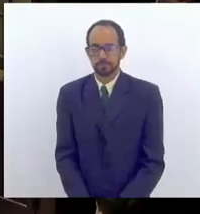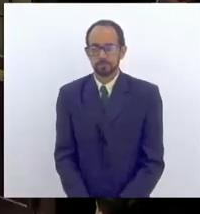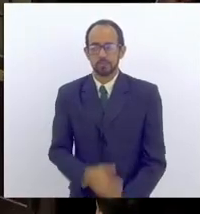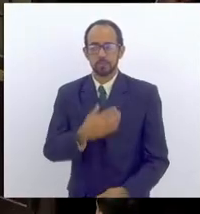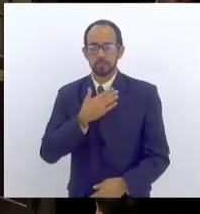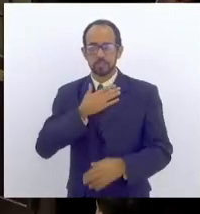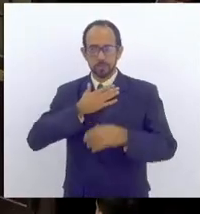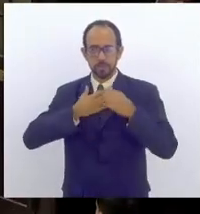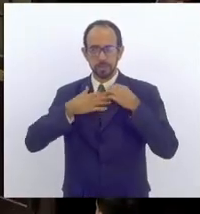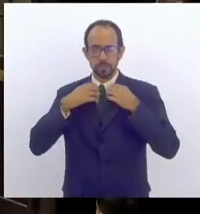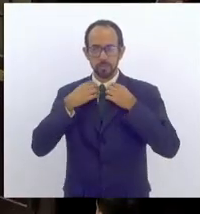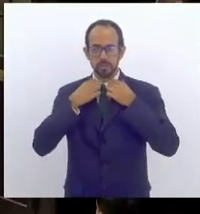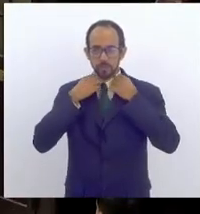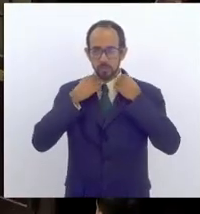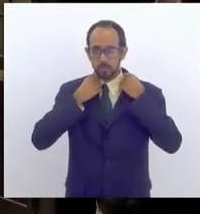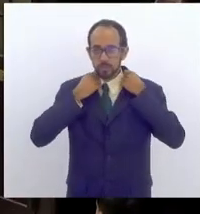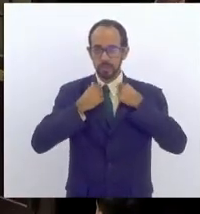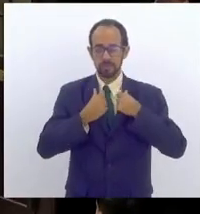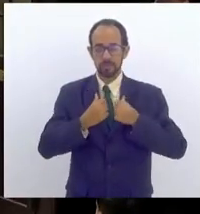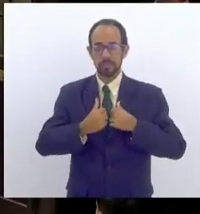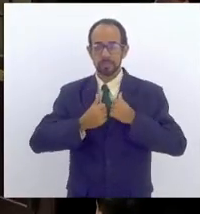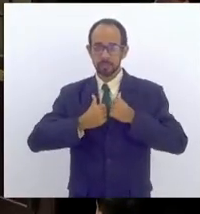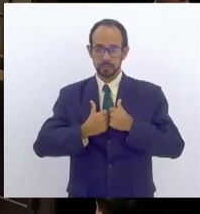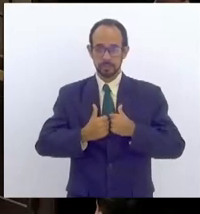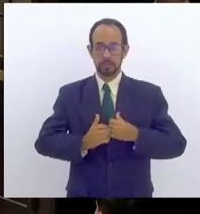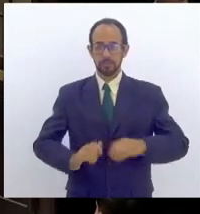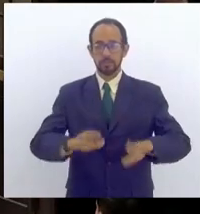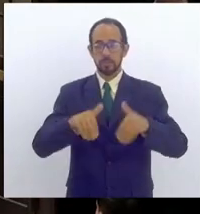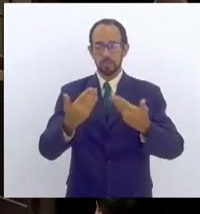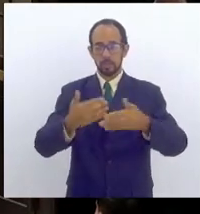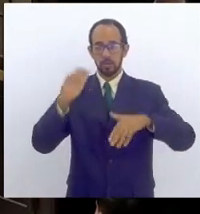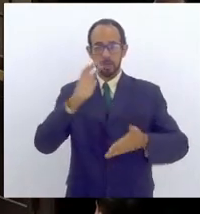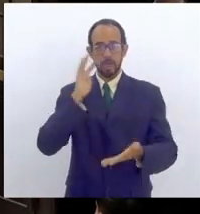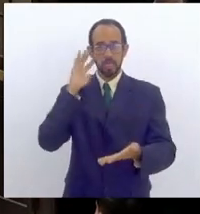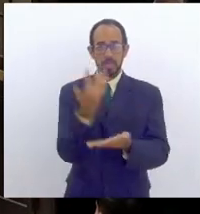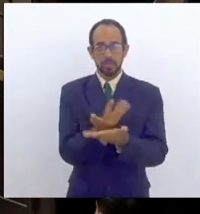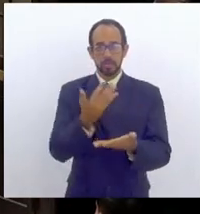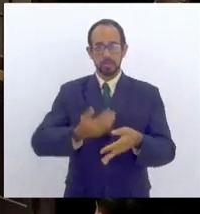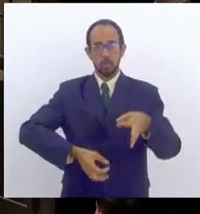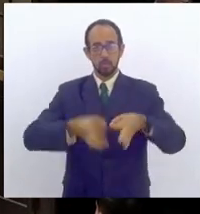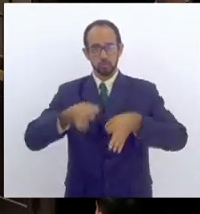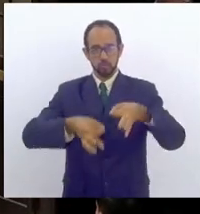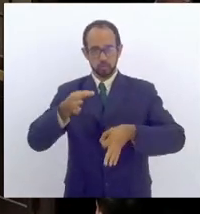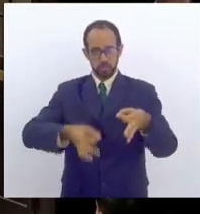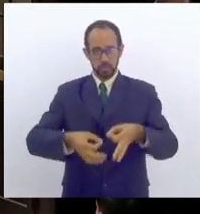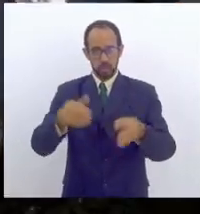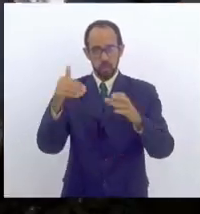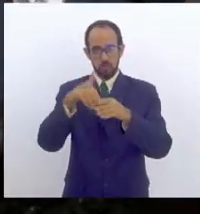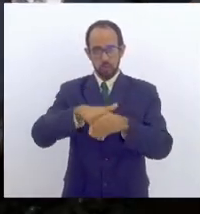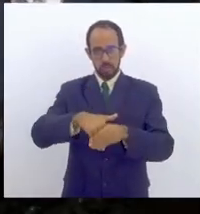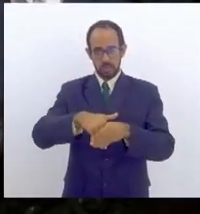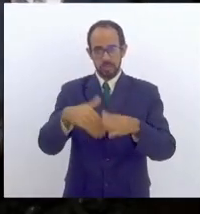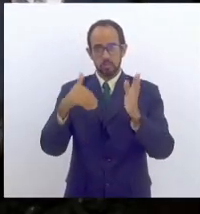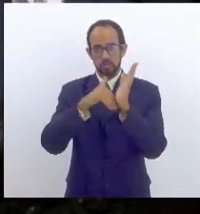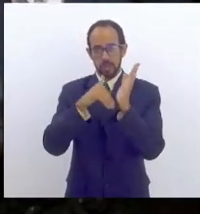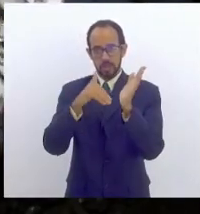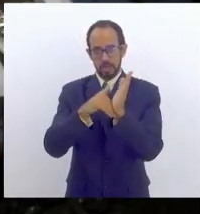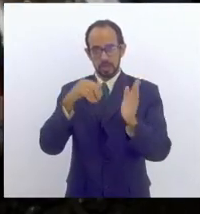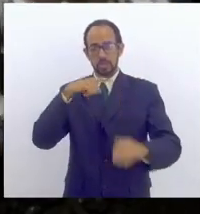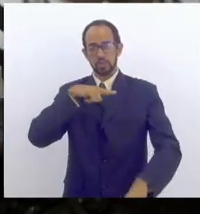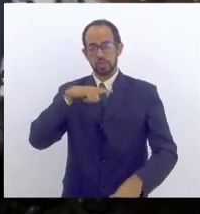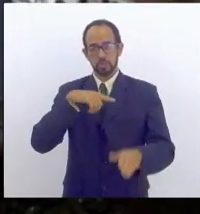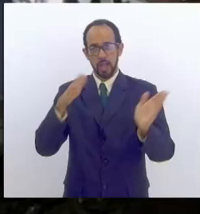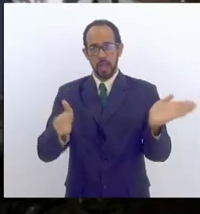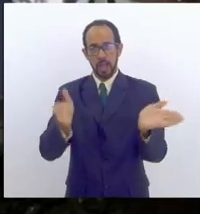Em cumprimento à decisão judicial, a votação é secreta, mas temos a urna. Nosso